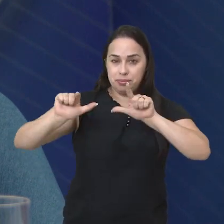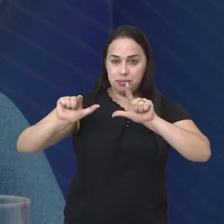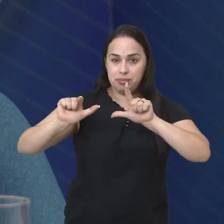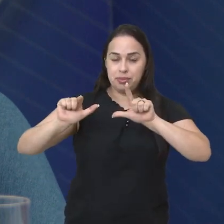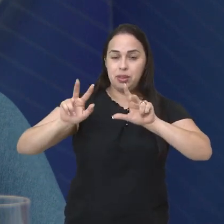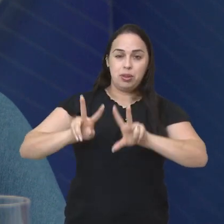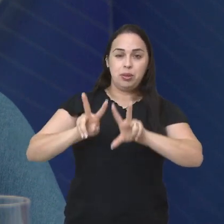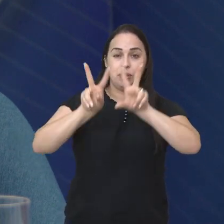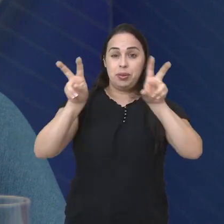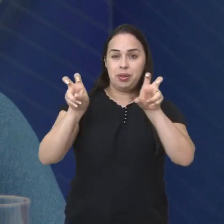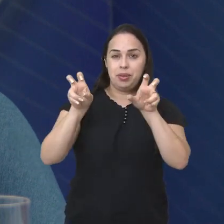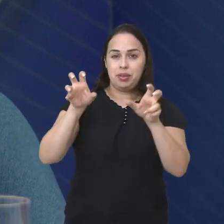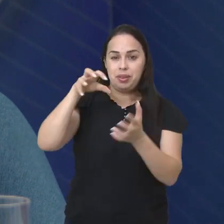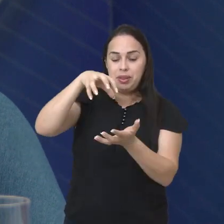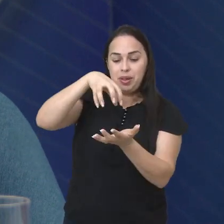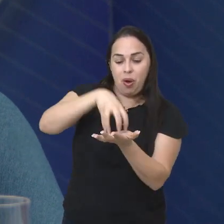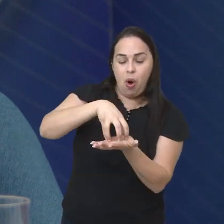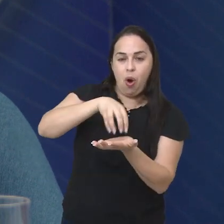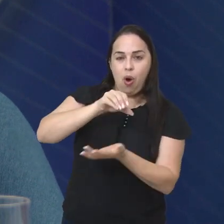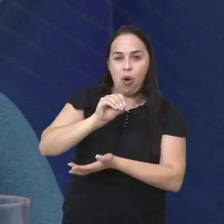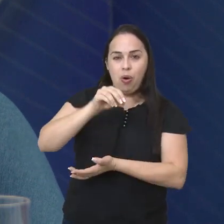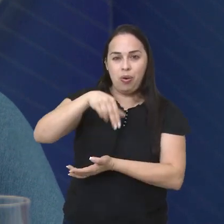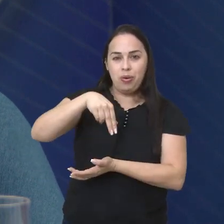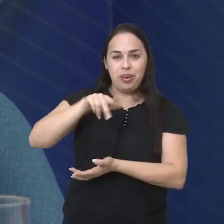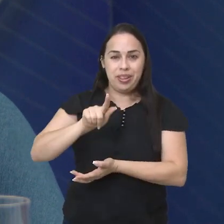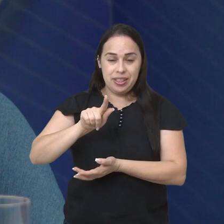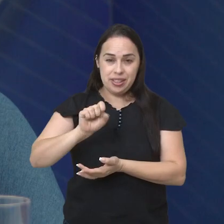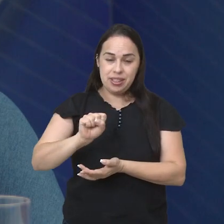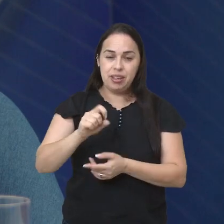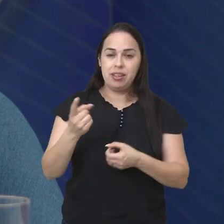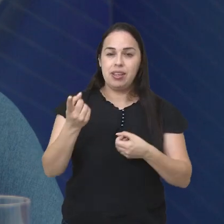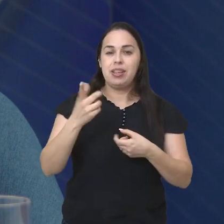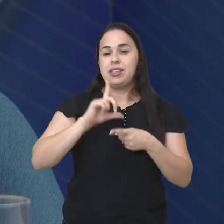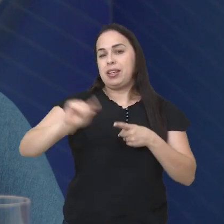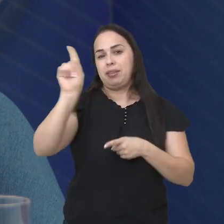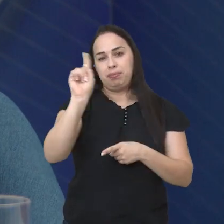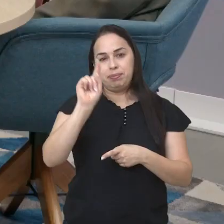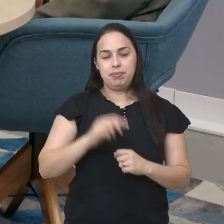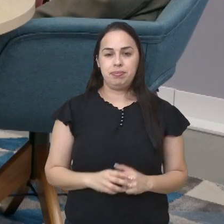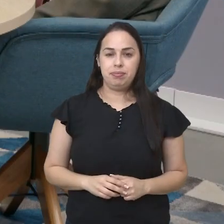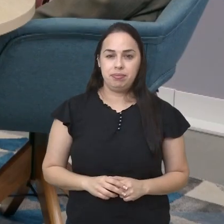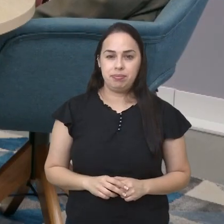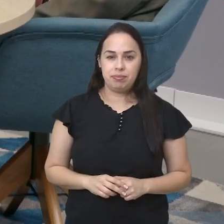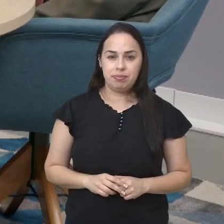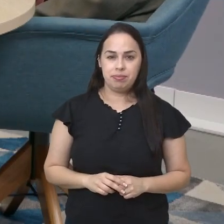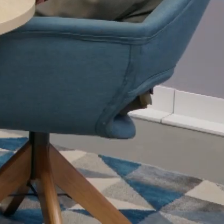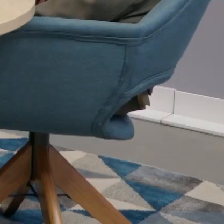O tema de hoje é terceiro setor. Não sai daí que voltamos já já.